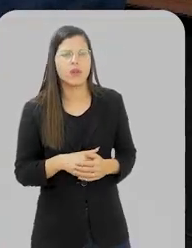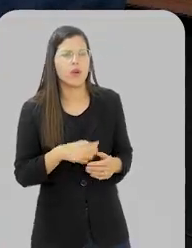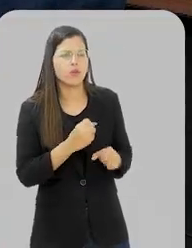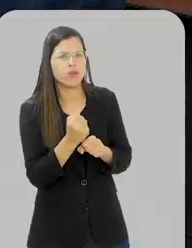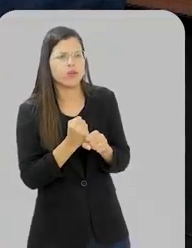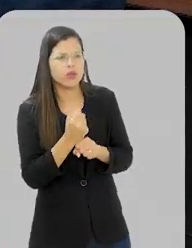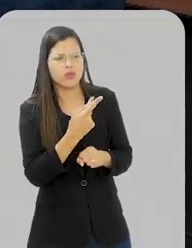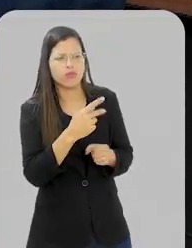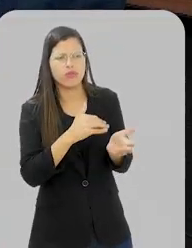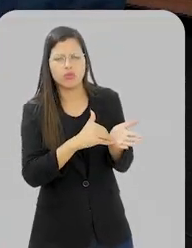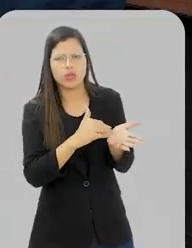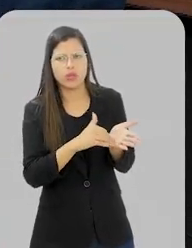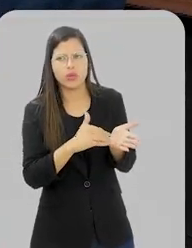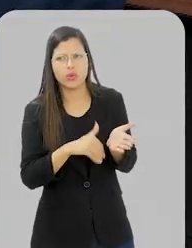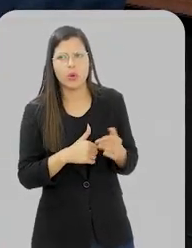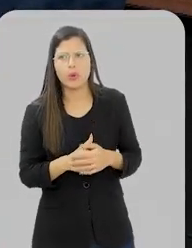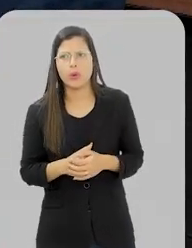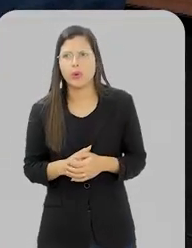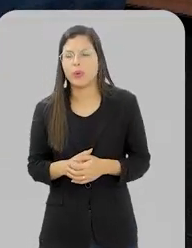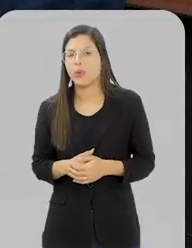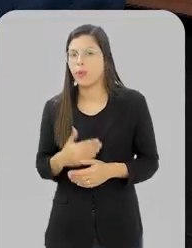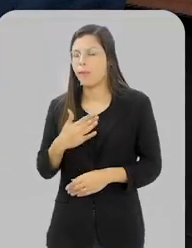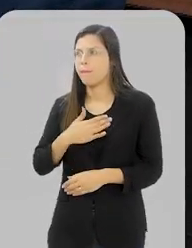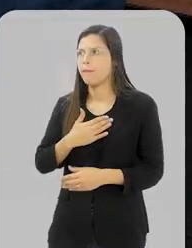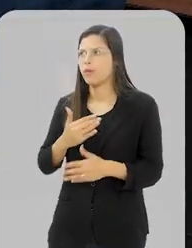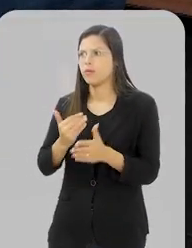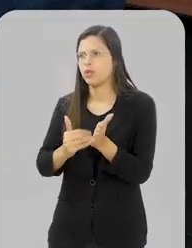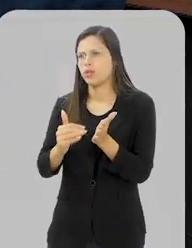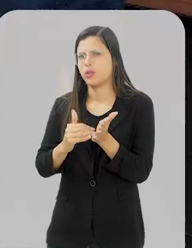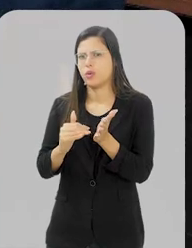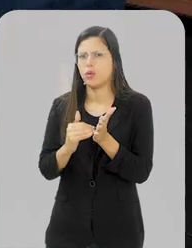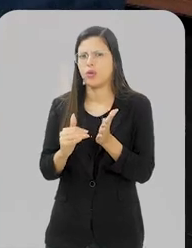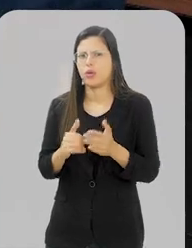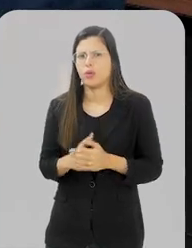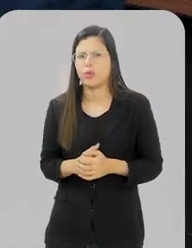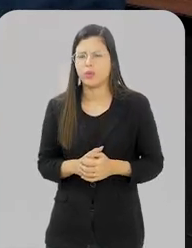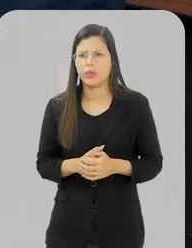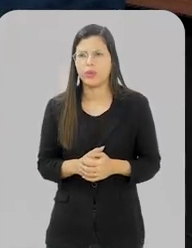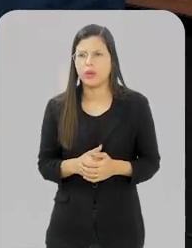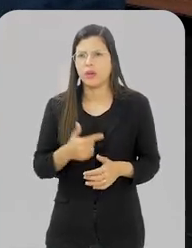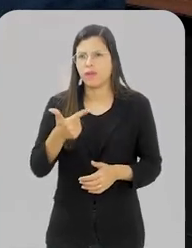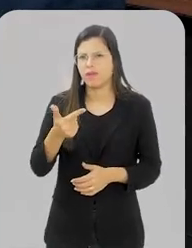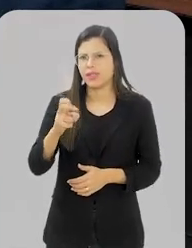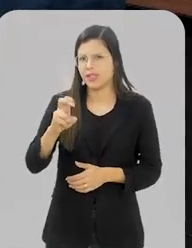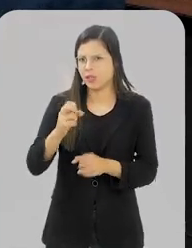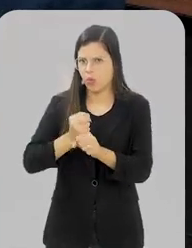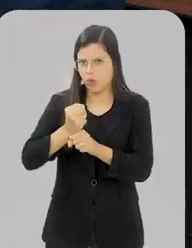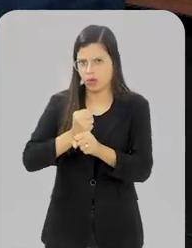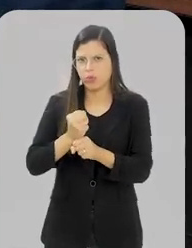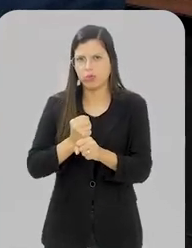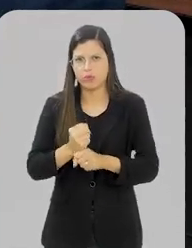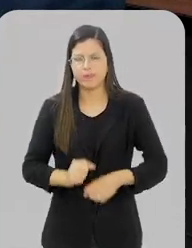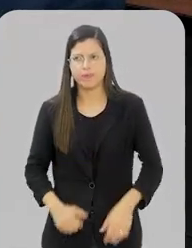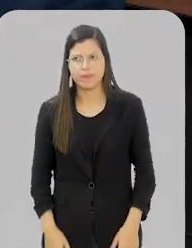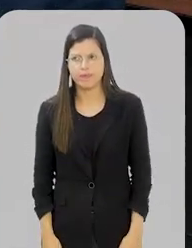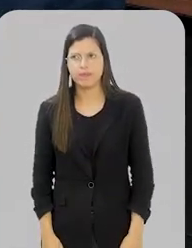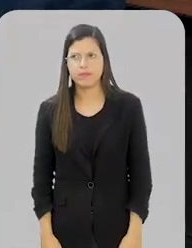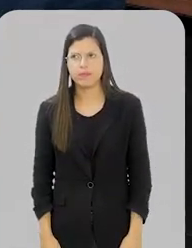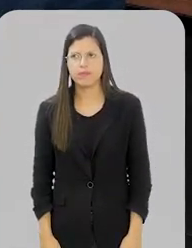tem seu escritório o escritório propriamente dito deve ter uns 25